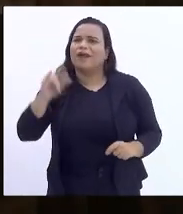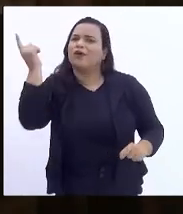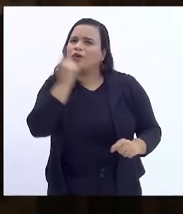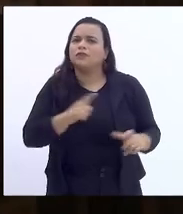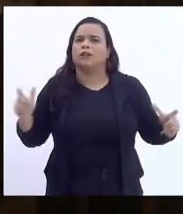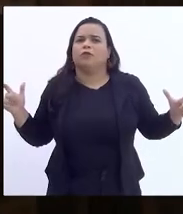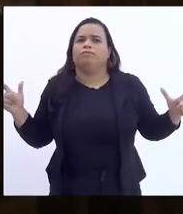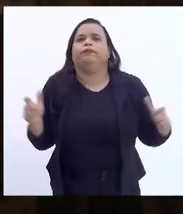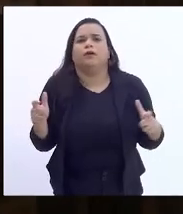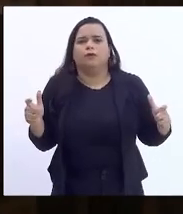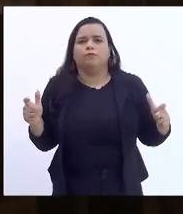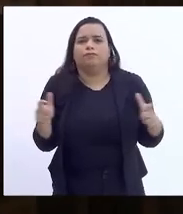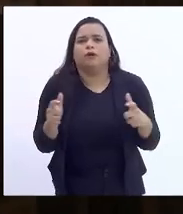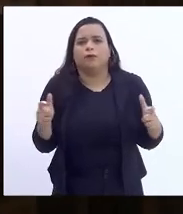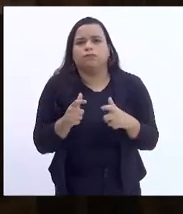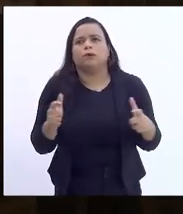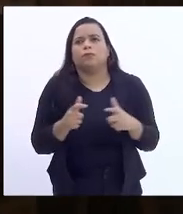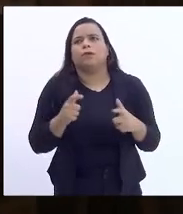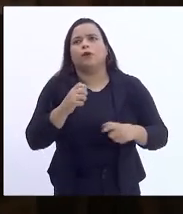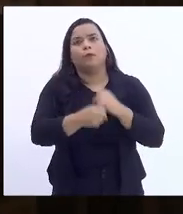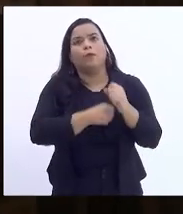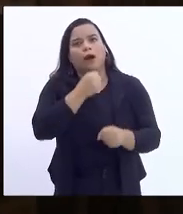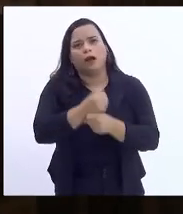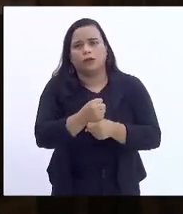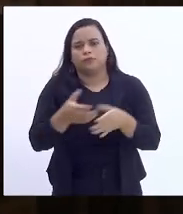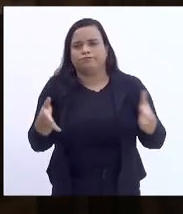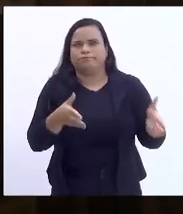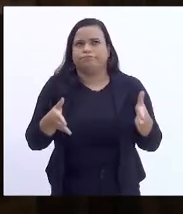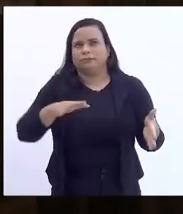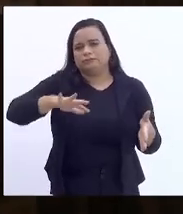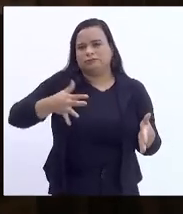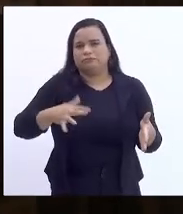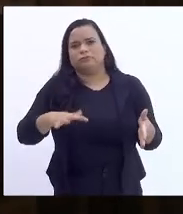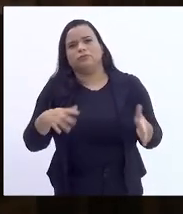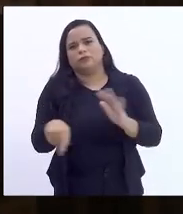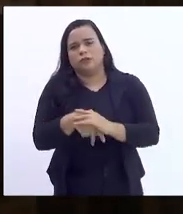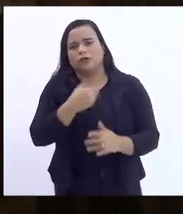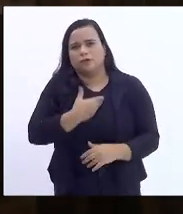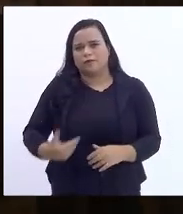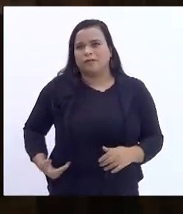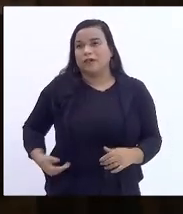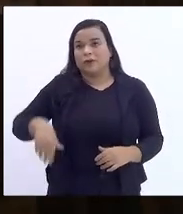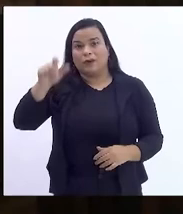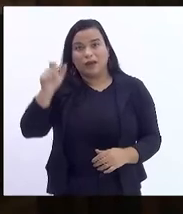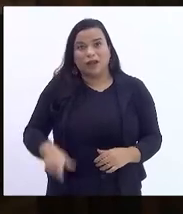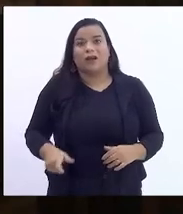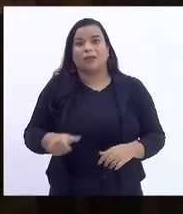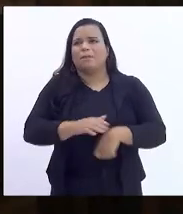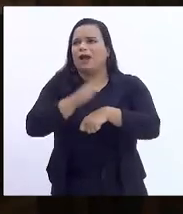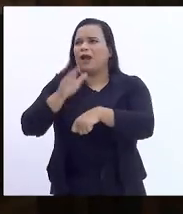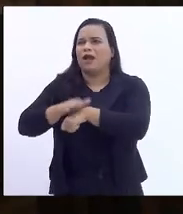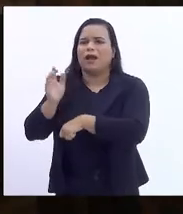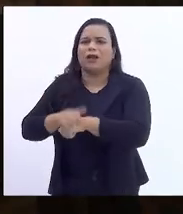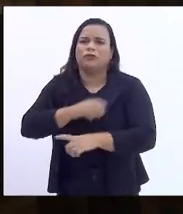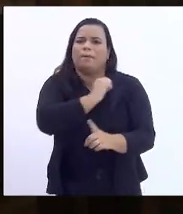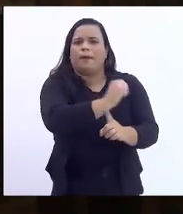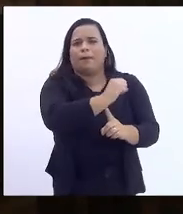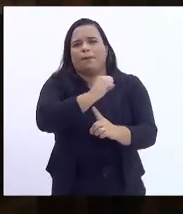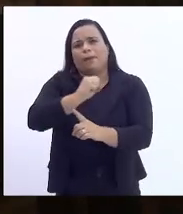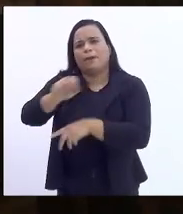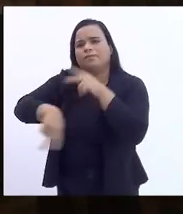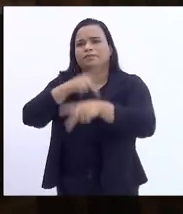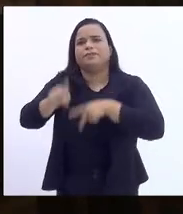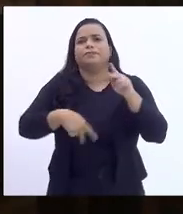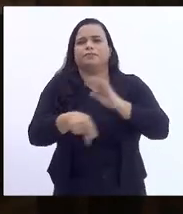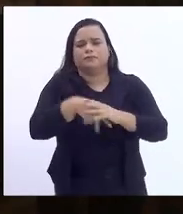e pouco mais de um ano de governo se o governador com maior número de chacinas na história do Rio de